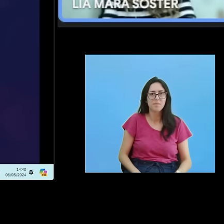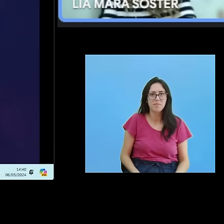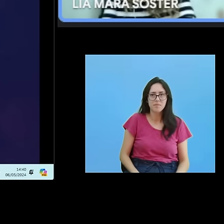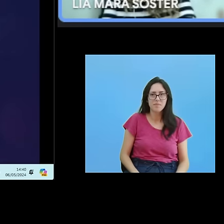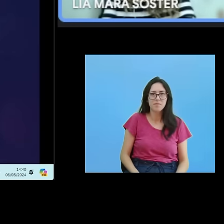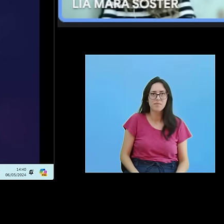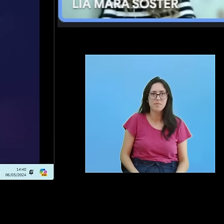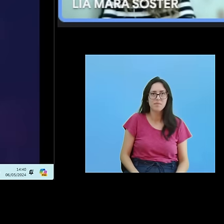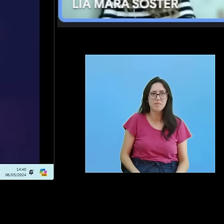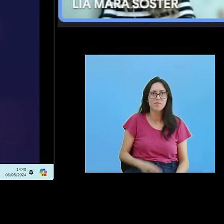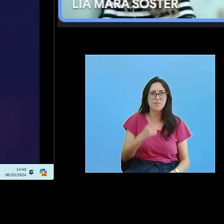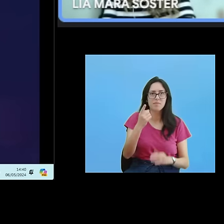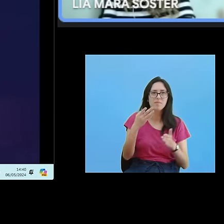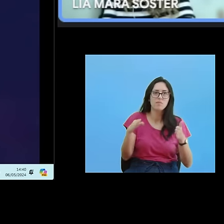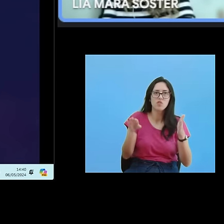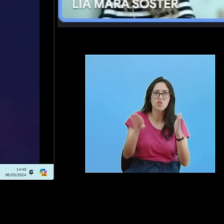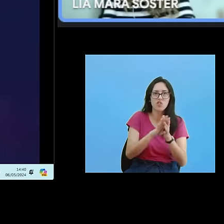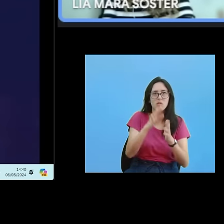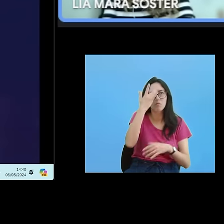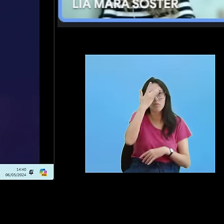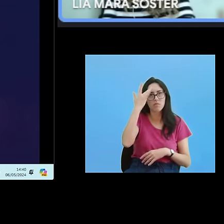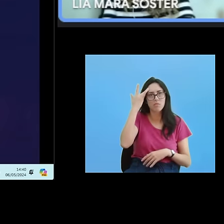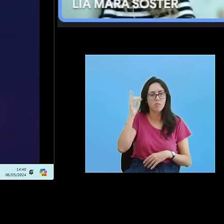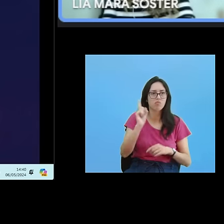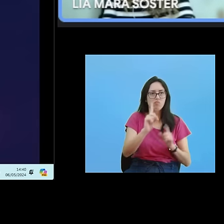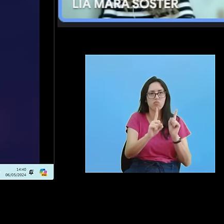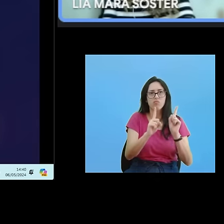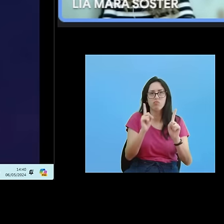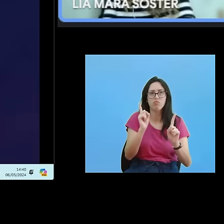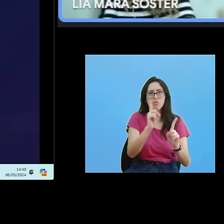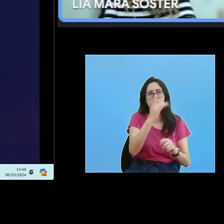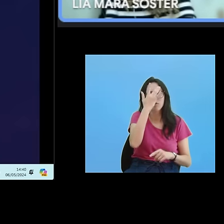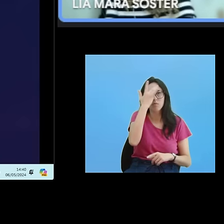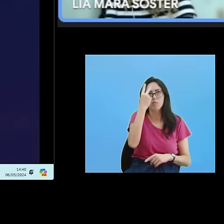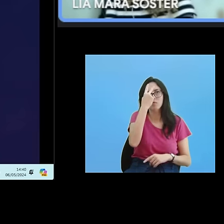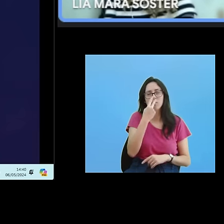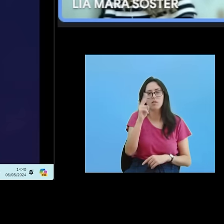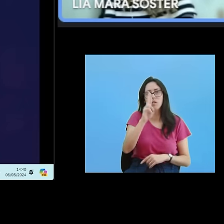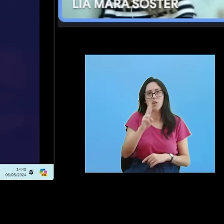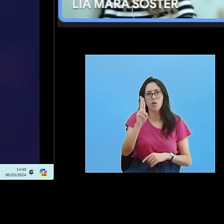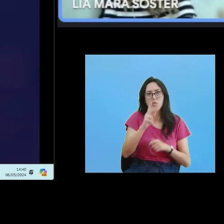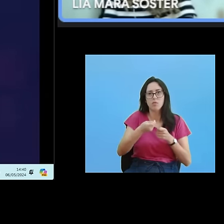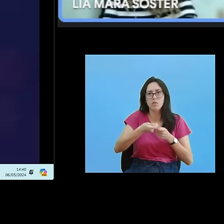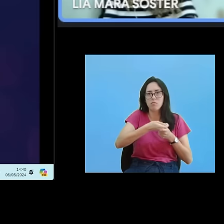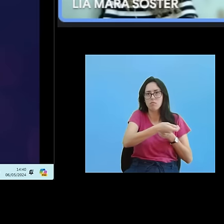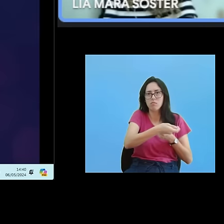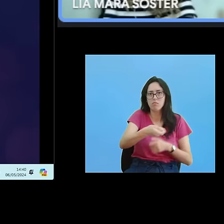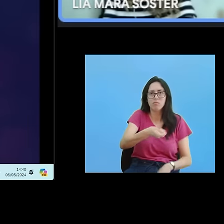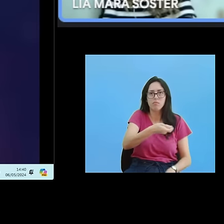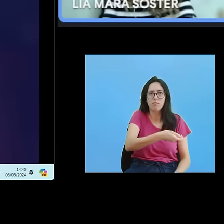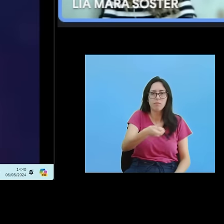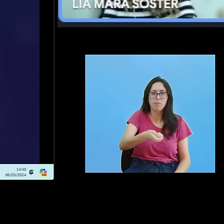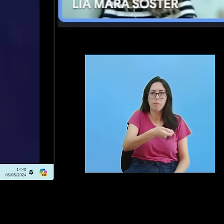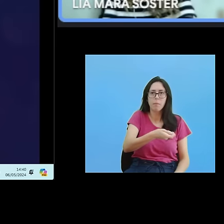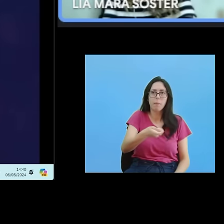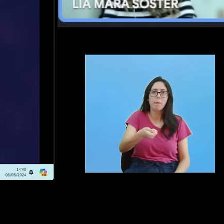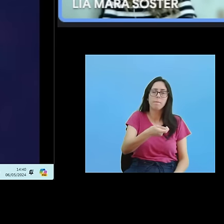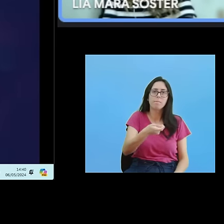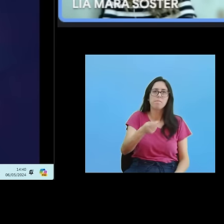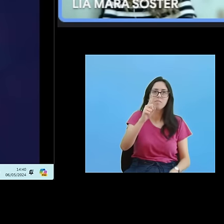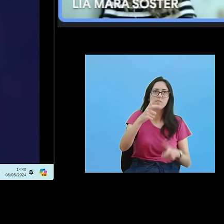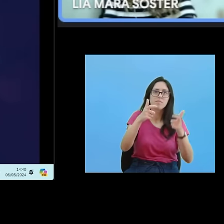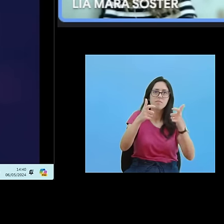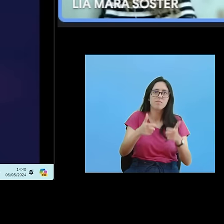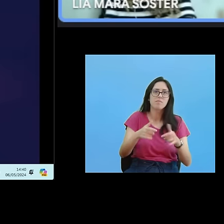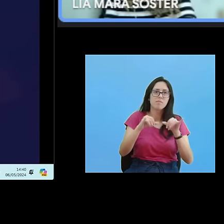Temos aqui a chegada, né, das pessoas com cegueira, usando bengala. A parceria aconteceu no espaço gourmet do supermercado